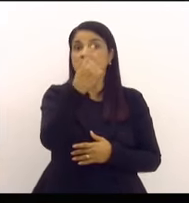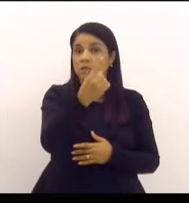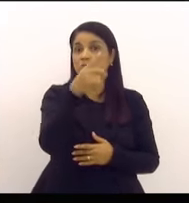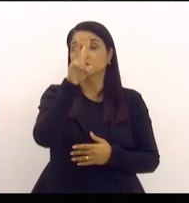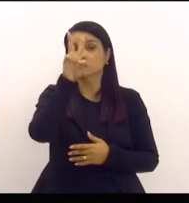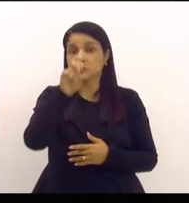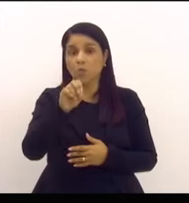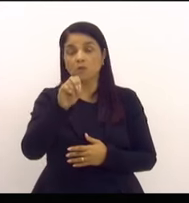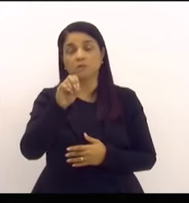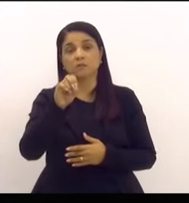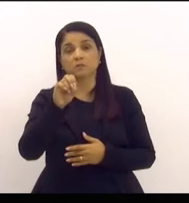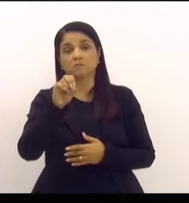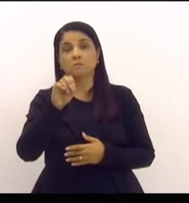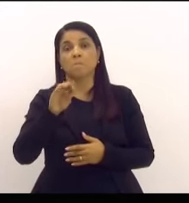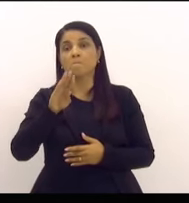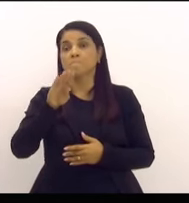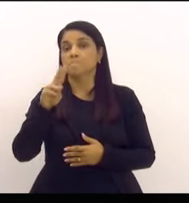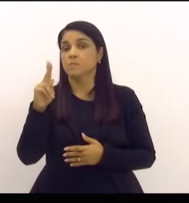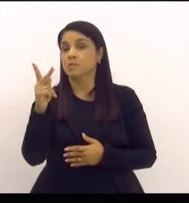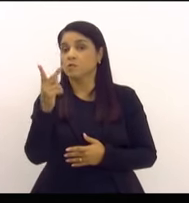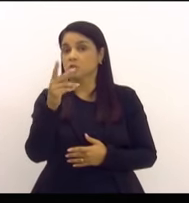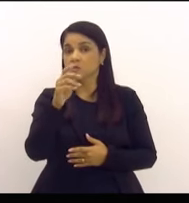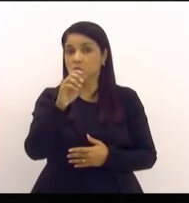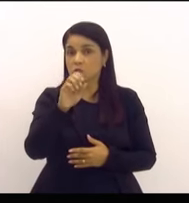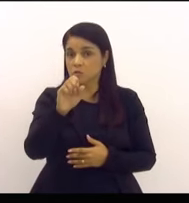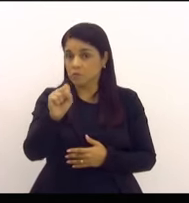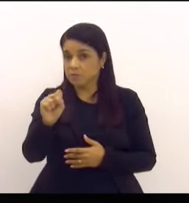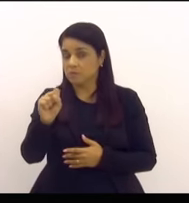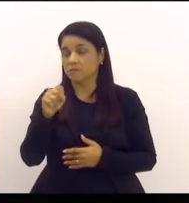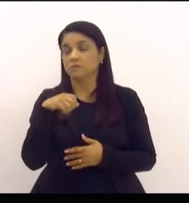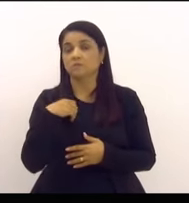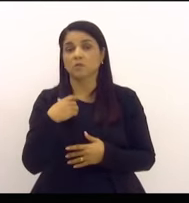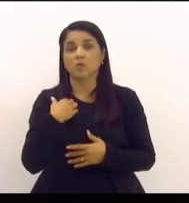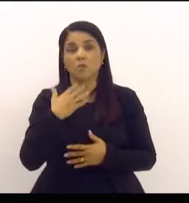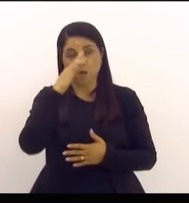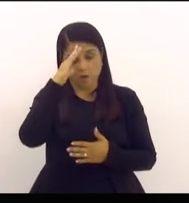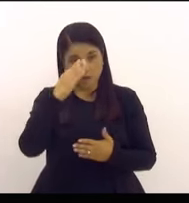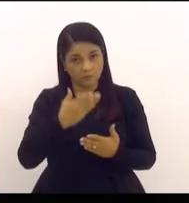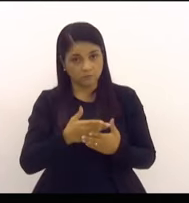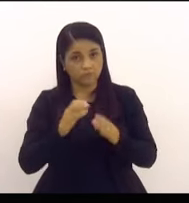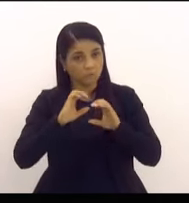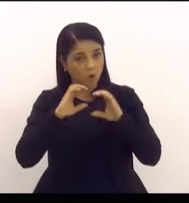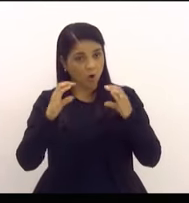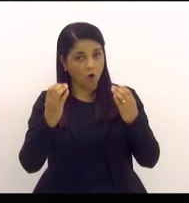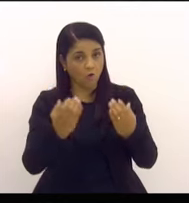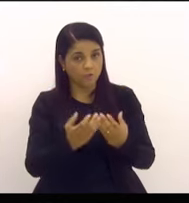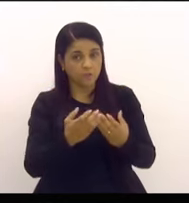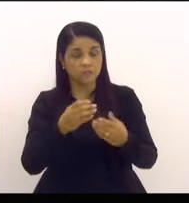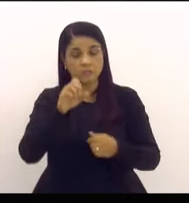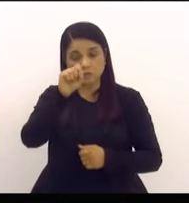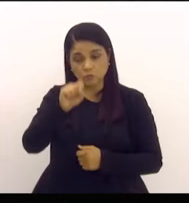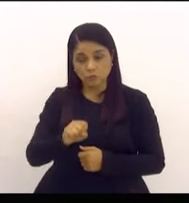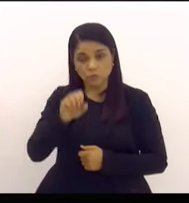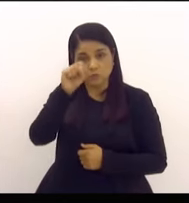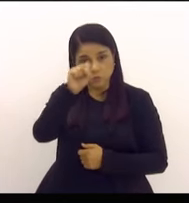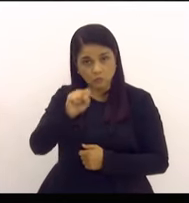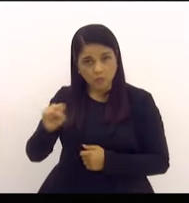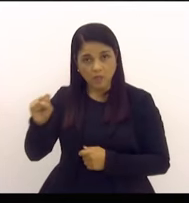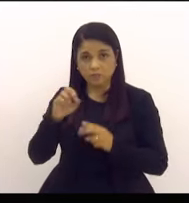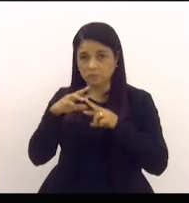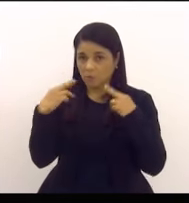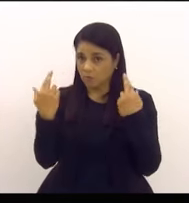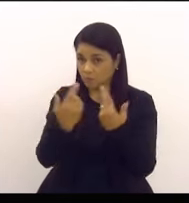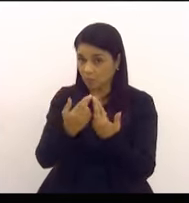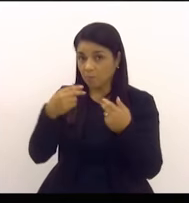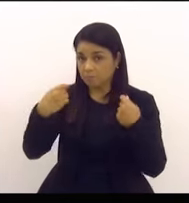eu que um conselho, né, uma conferência entre os estados do Sul e Sudeste pode,